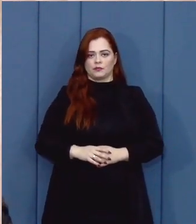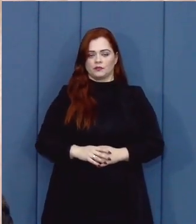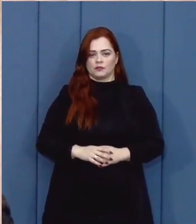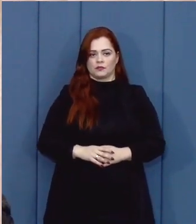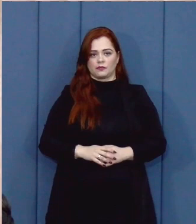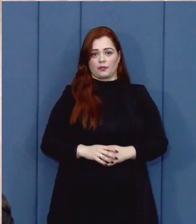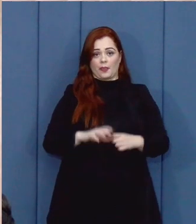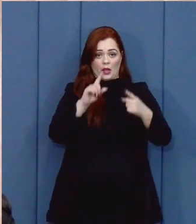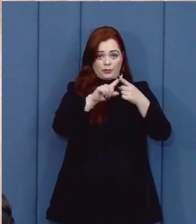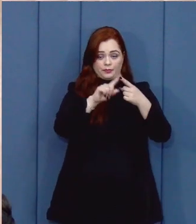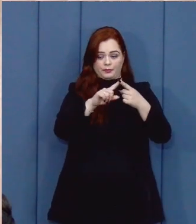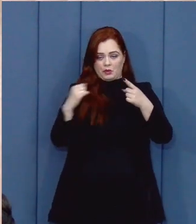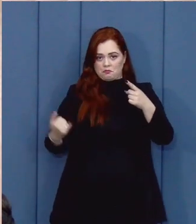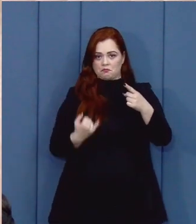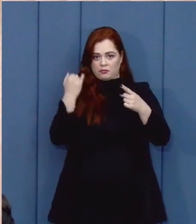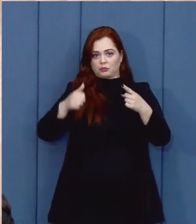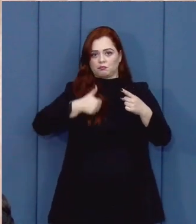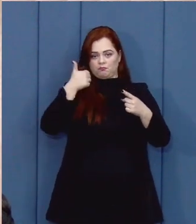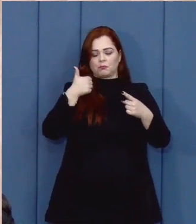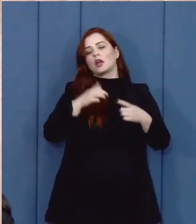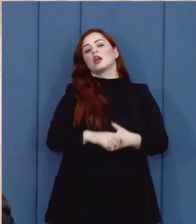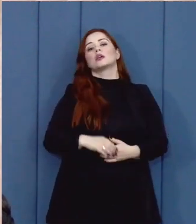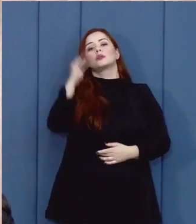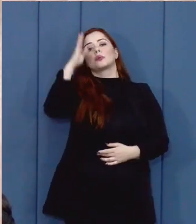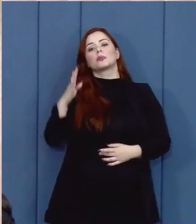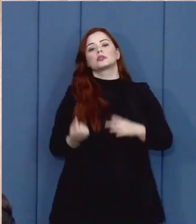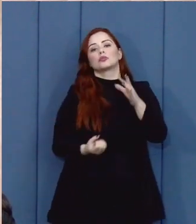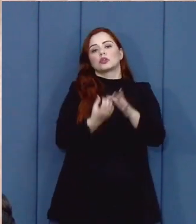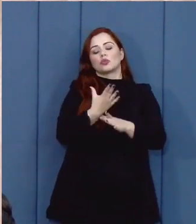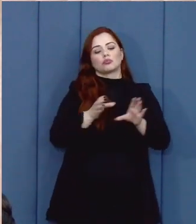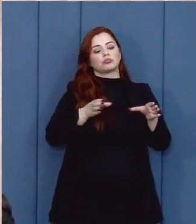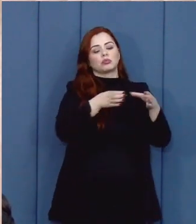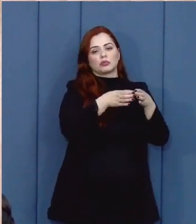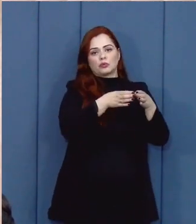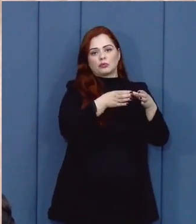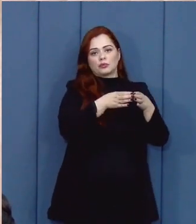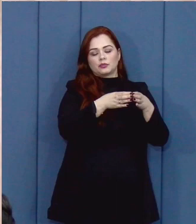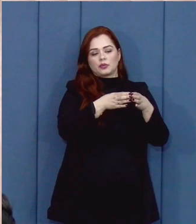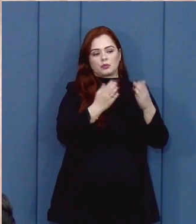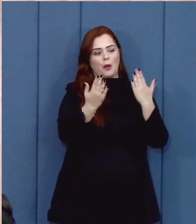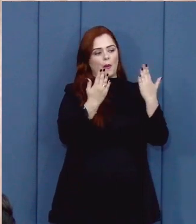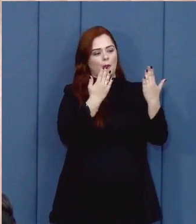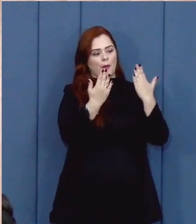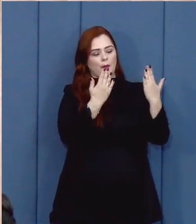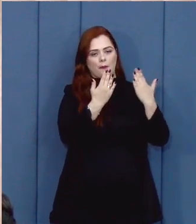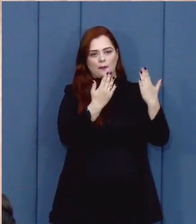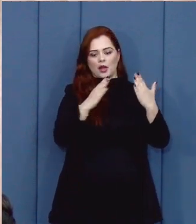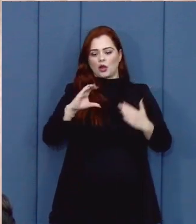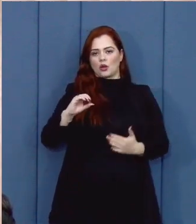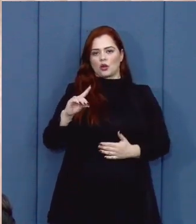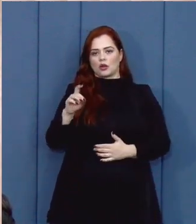Um ponto muito positivo é que o Brasil criou um comitê espelho do